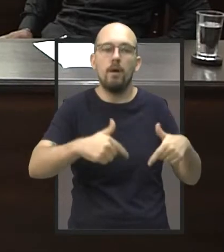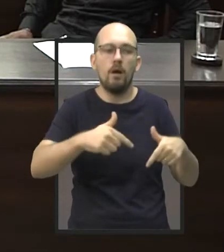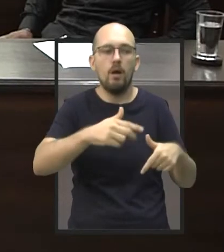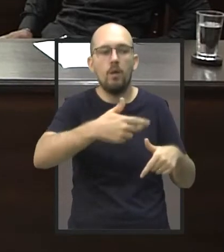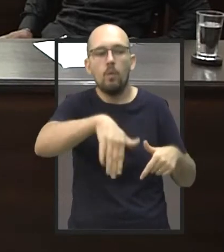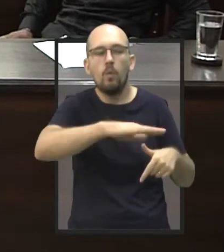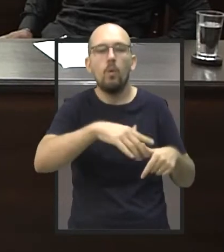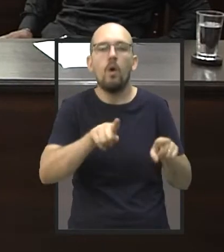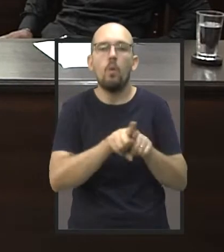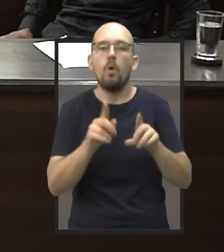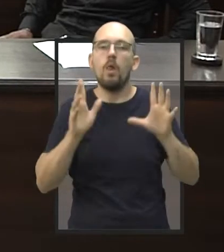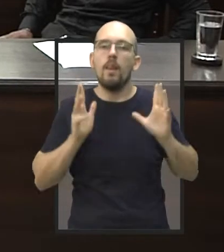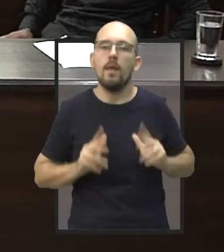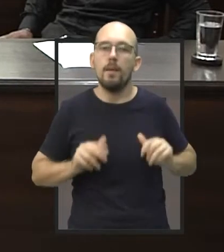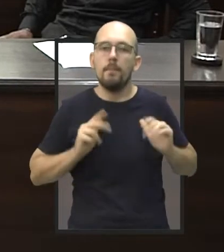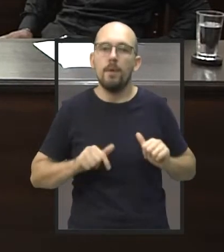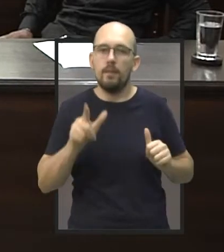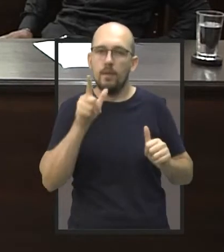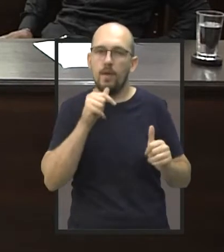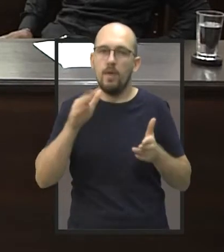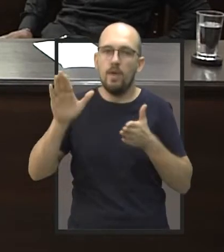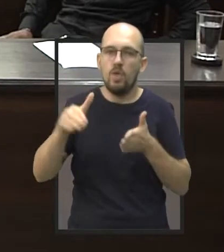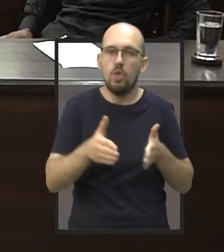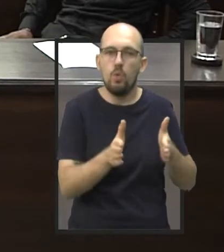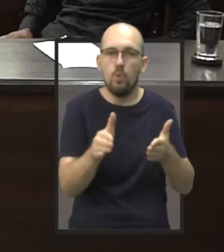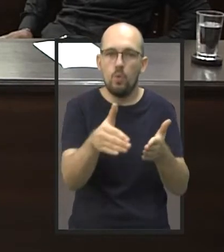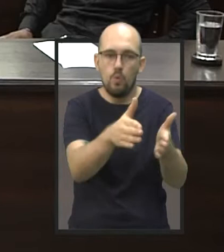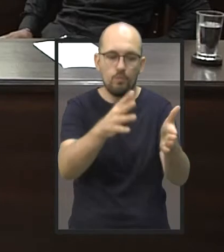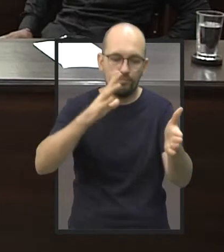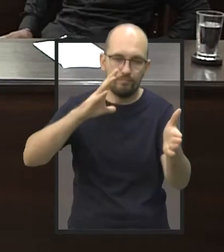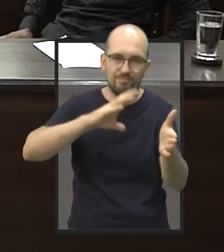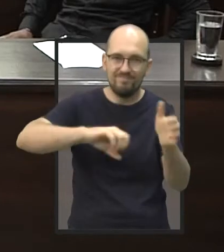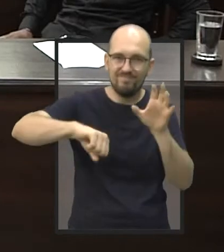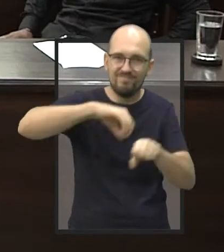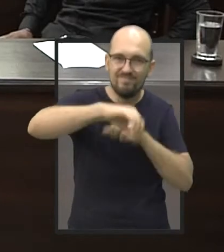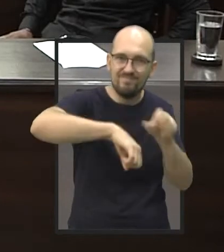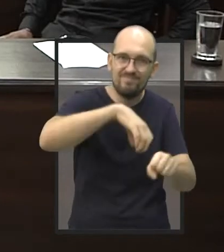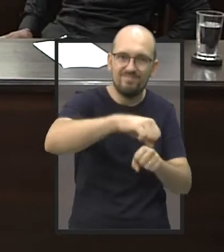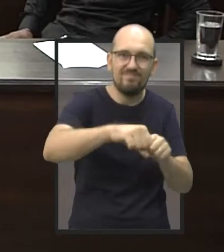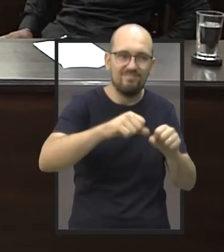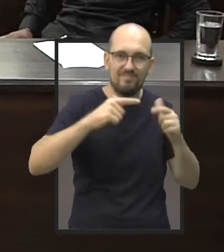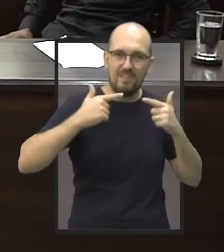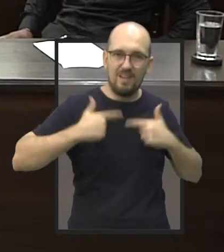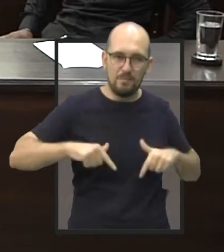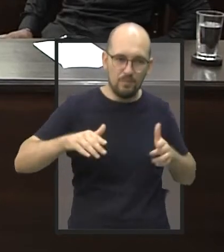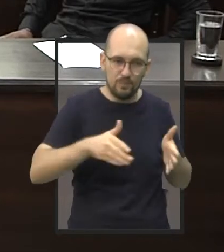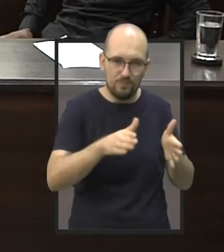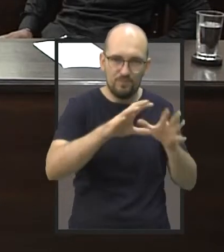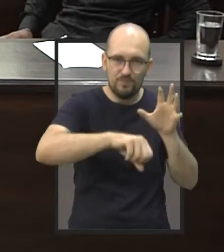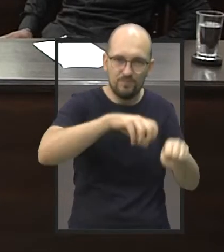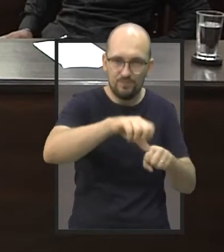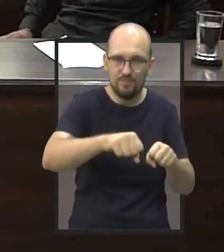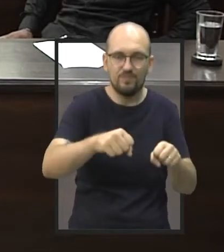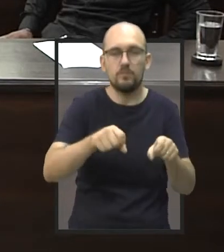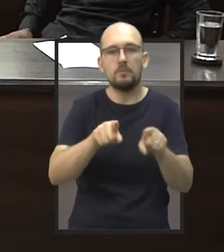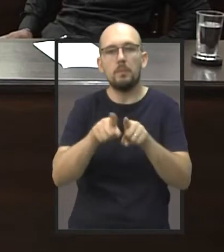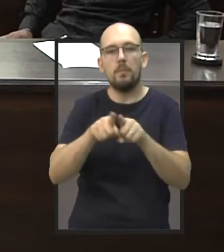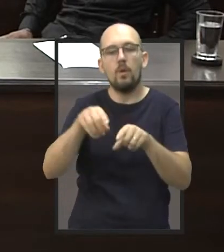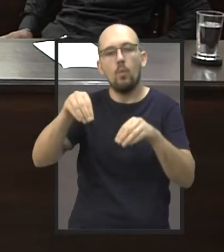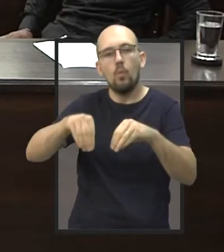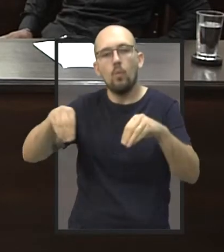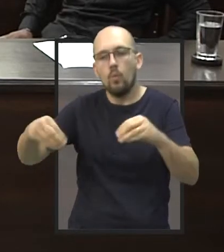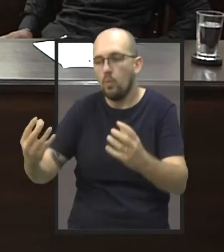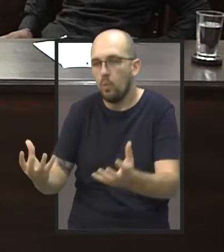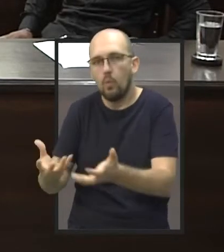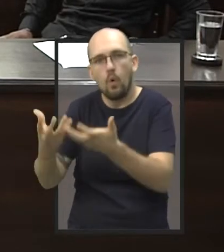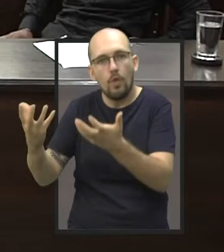uma limpeza das margens do Rio Jaú, para o cultivo de hortas comunitárias na cidade. A ideia do senhor